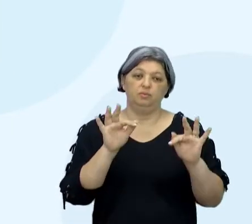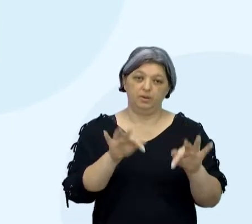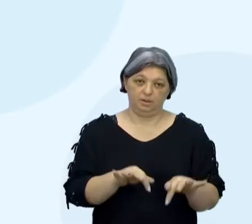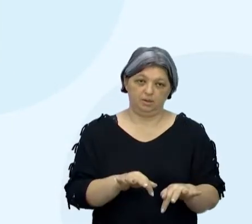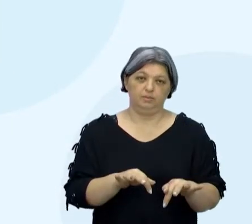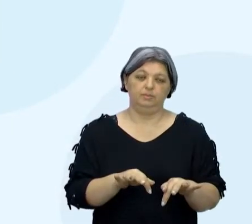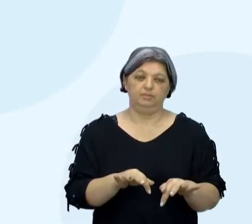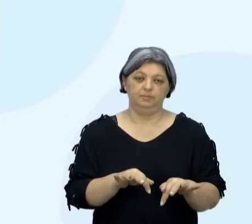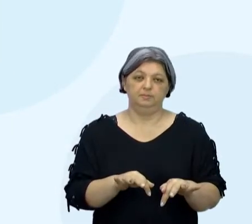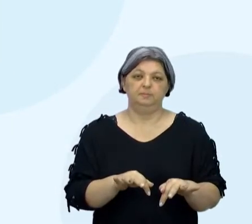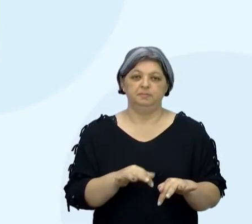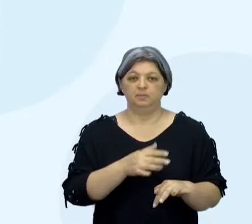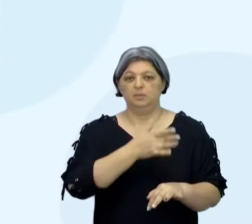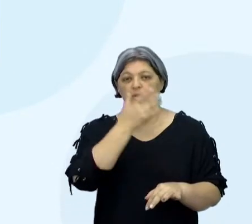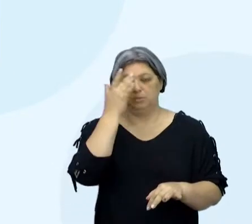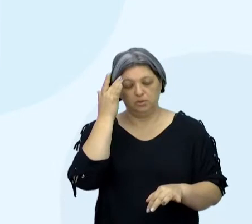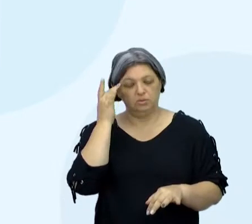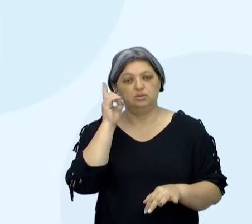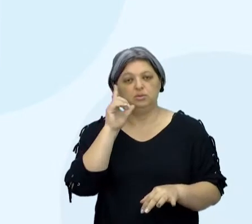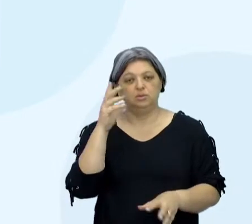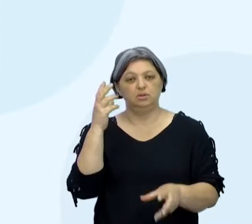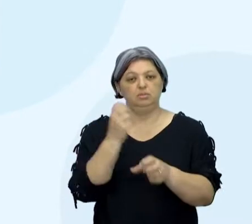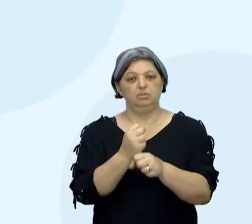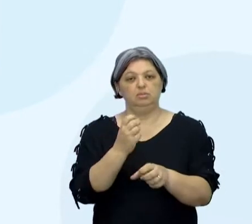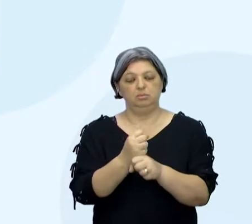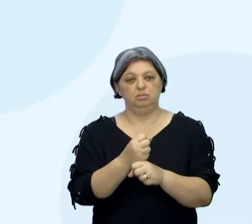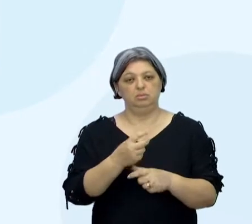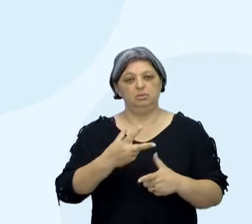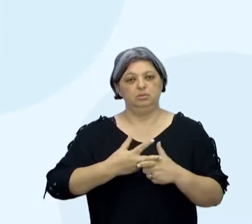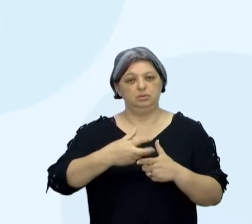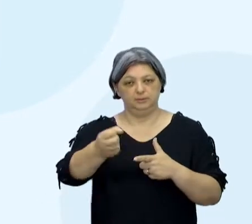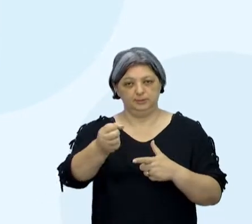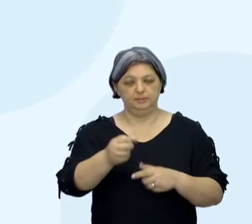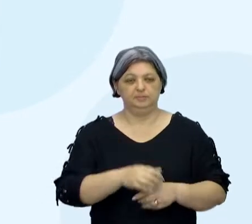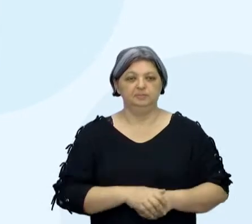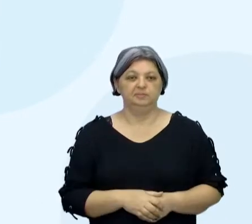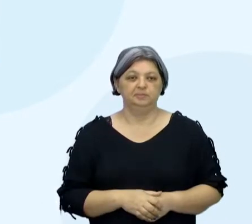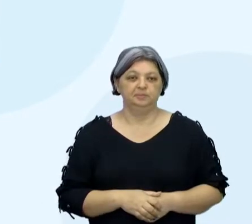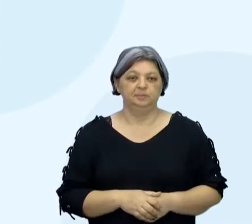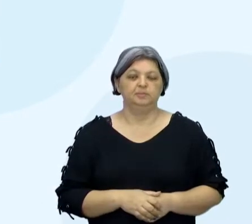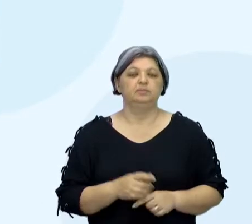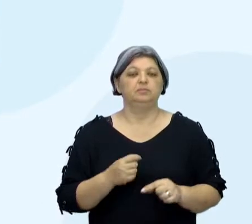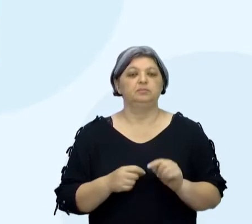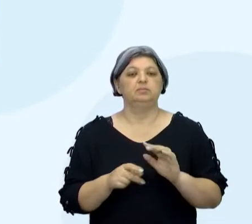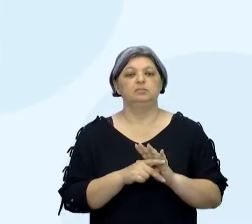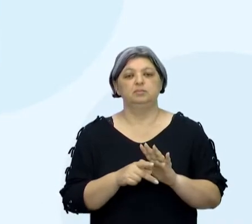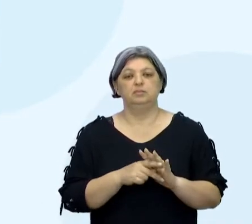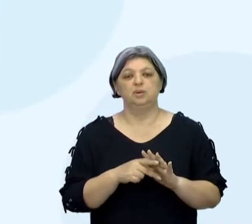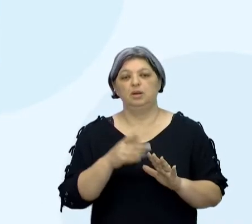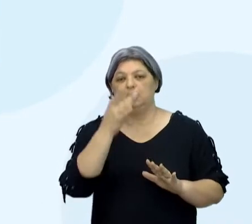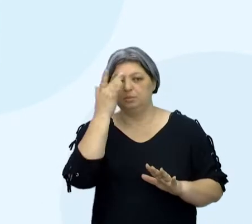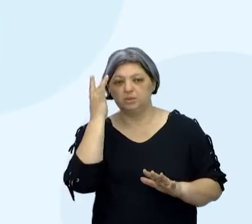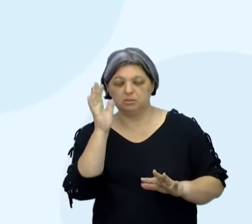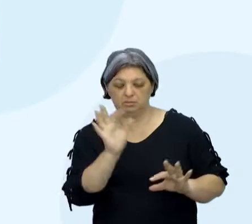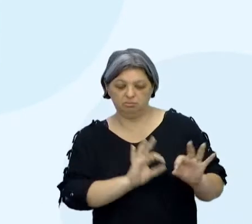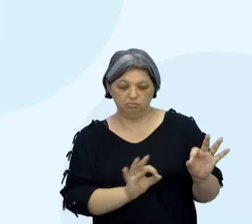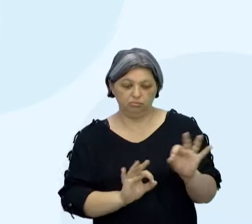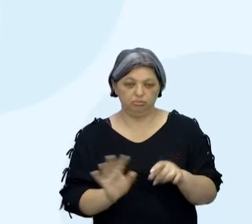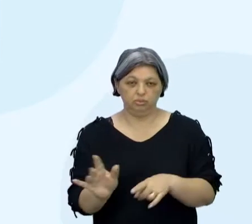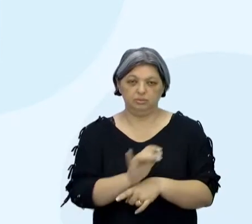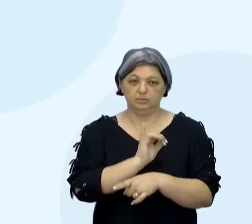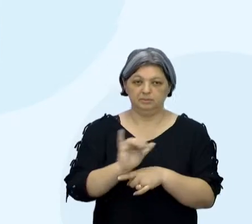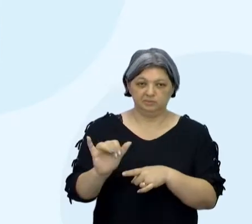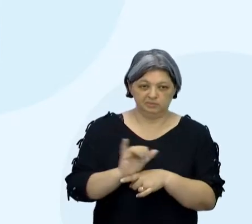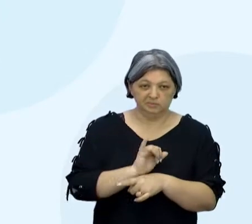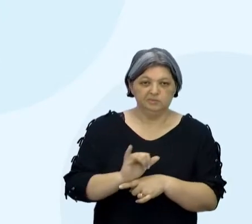partida, o jogador com o maior número de pontos de vitória. Sendo o governante que desenvolveu mais estrategicamente sua pitoresca ilha de